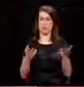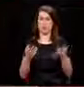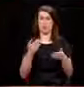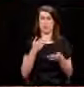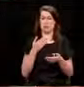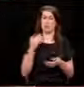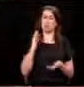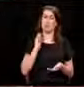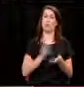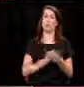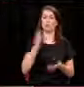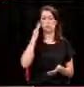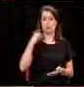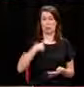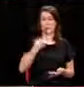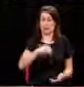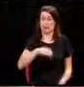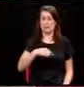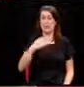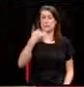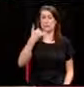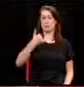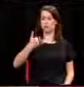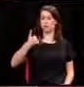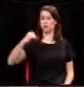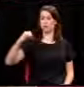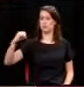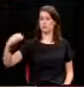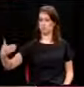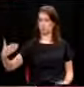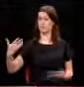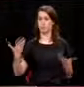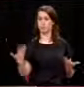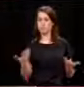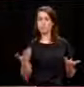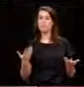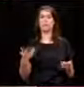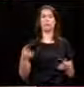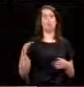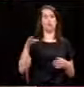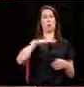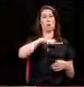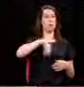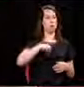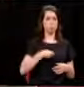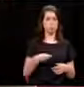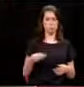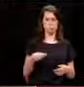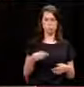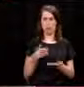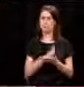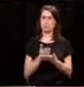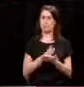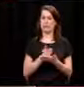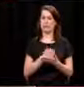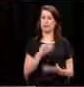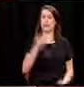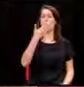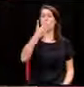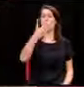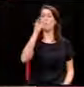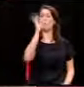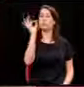nível mundial cifra-se ali no 1%, mais ou menos, da população. Portanto, eu diria que nós teríamos um pouco mais